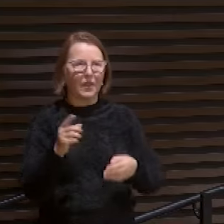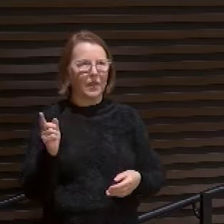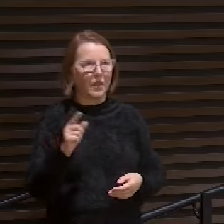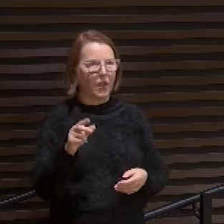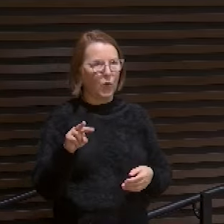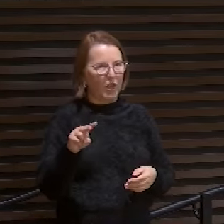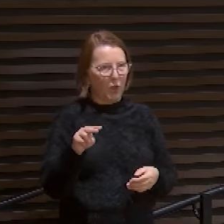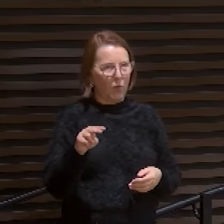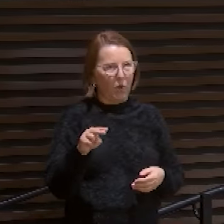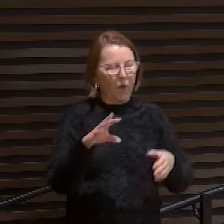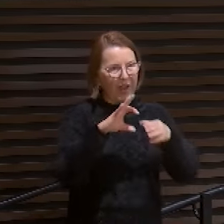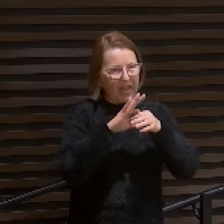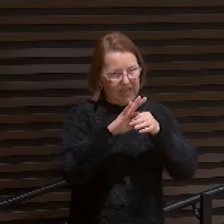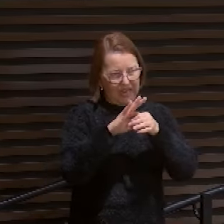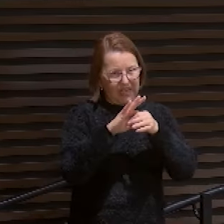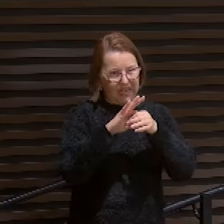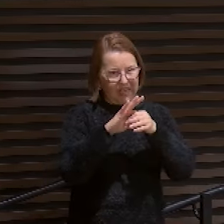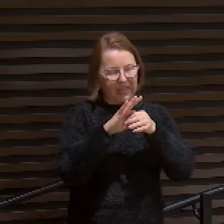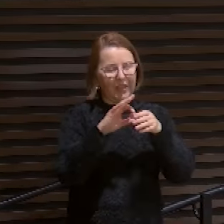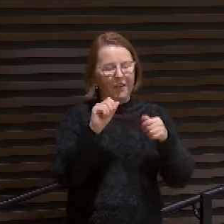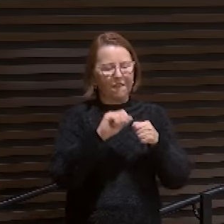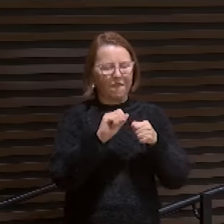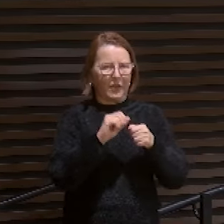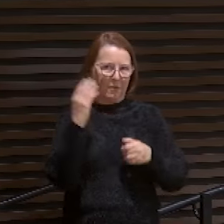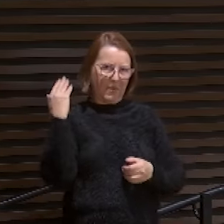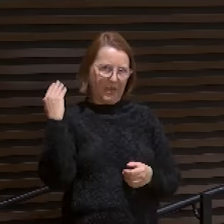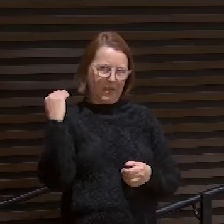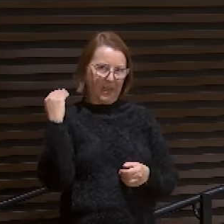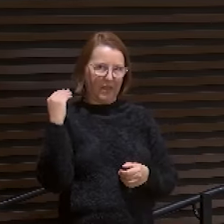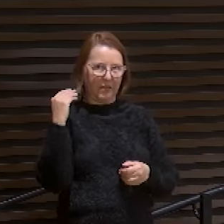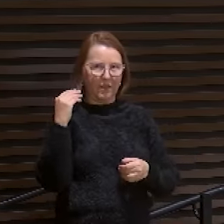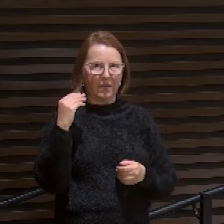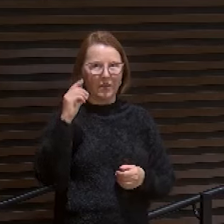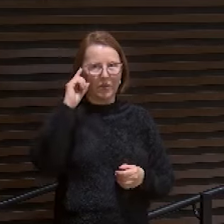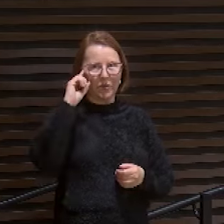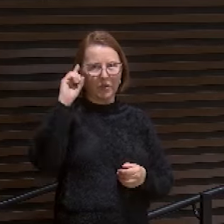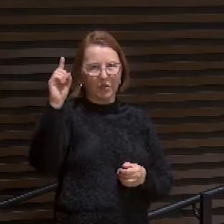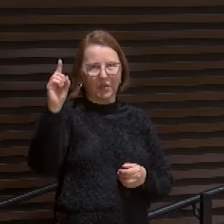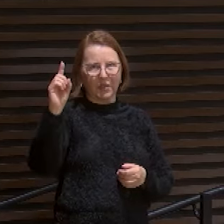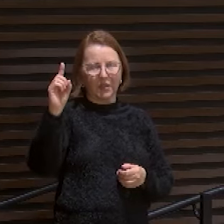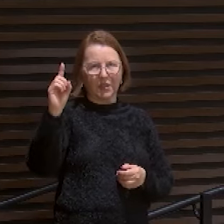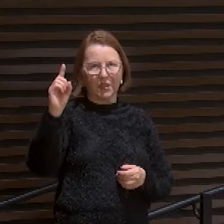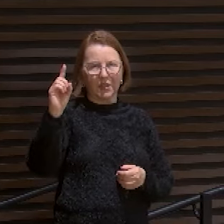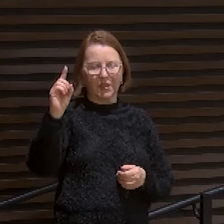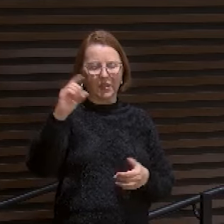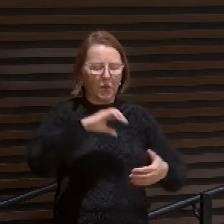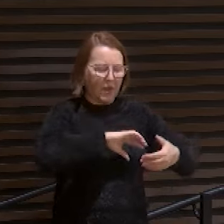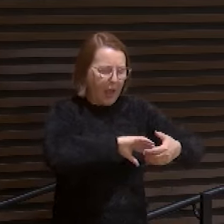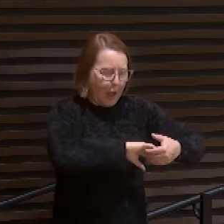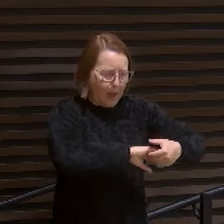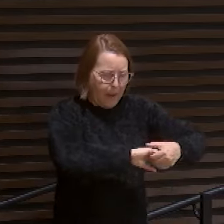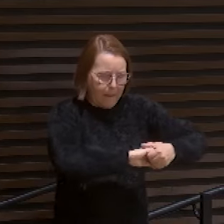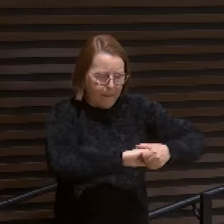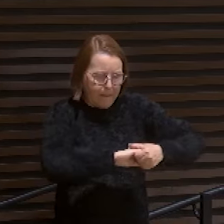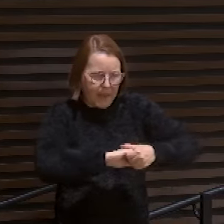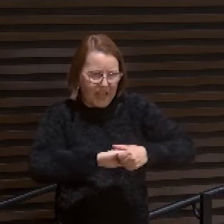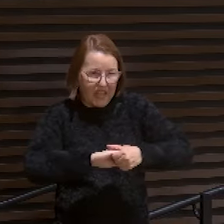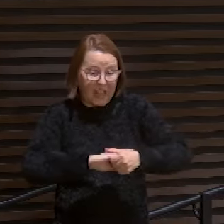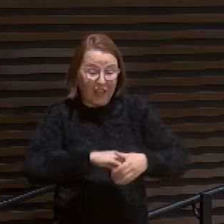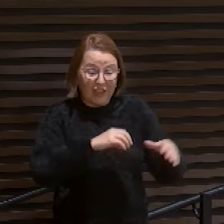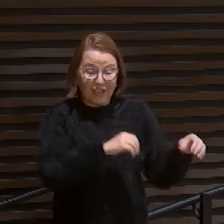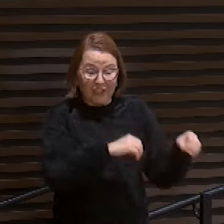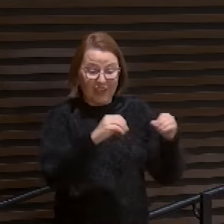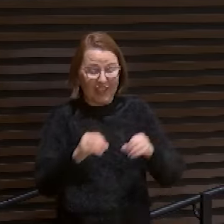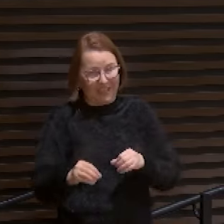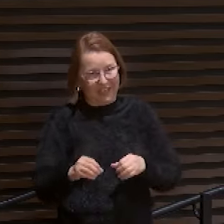que fiz com seus pais, no dia em que os tomei pela mão para os tirar da terra